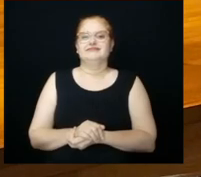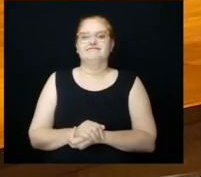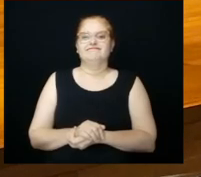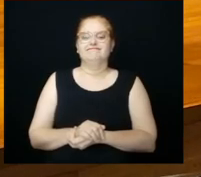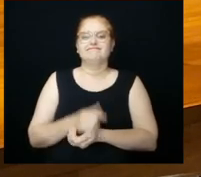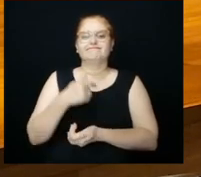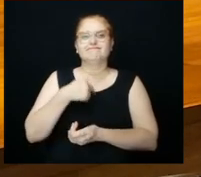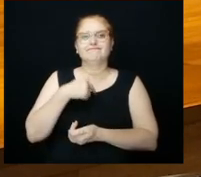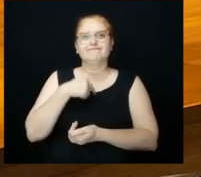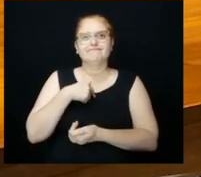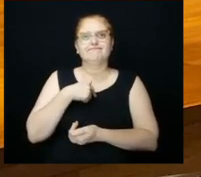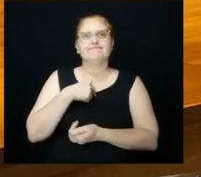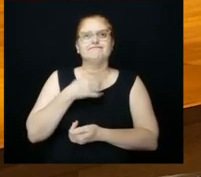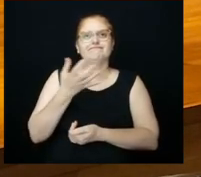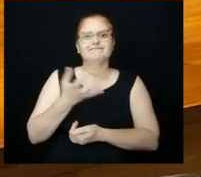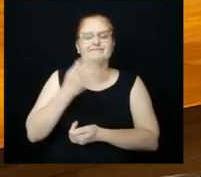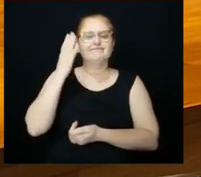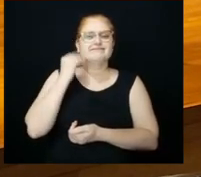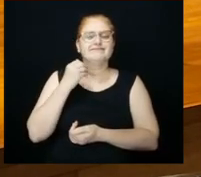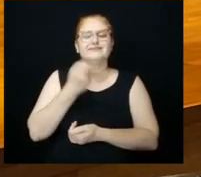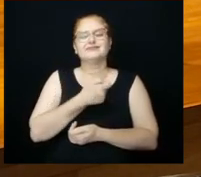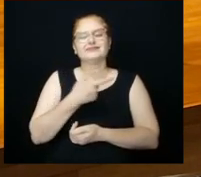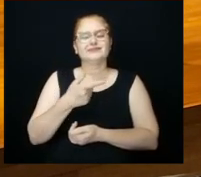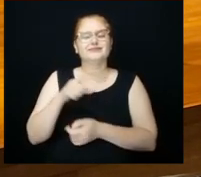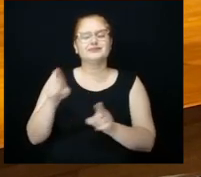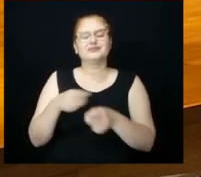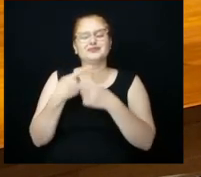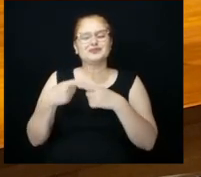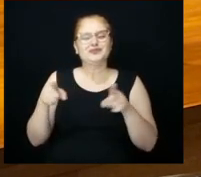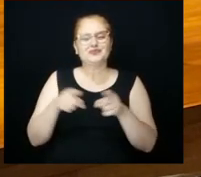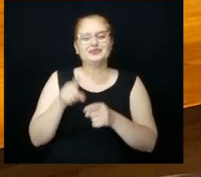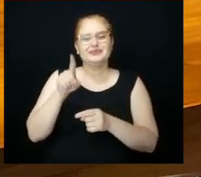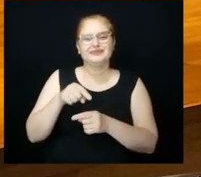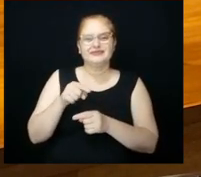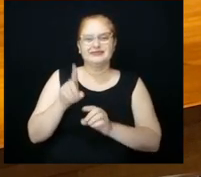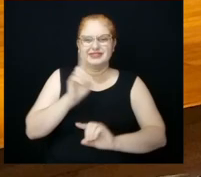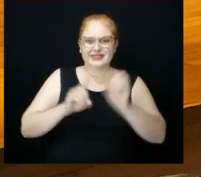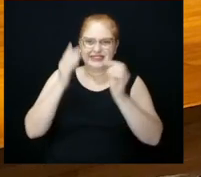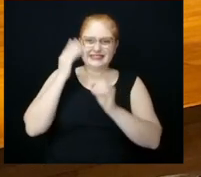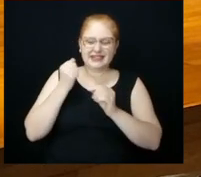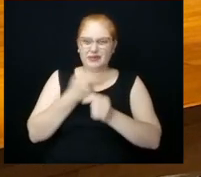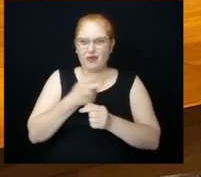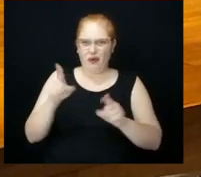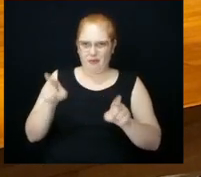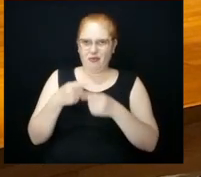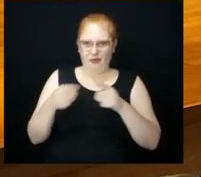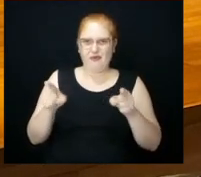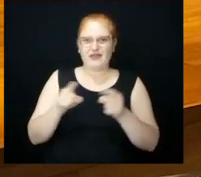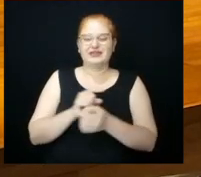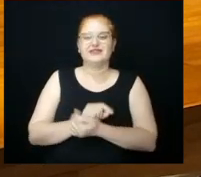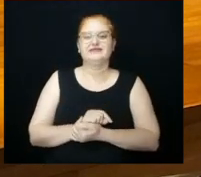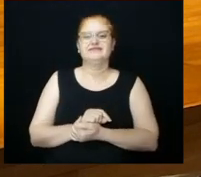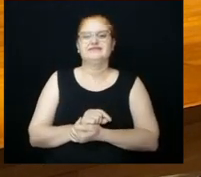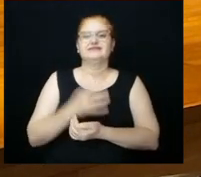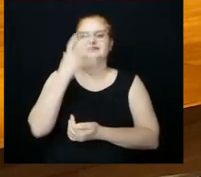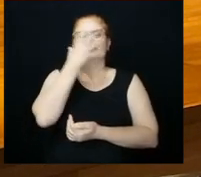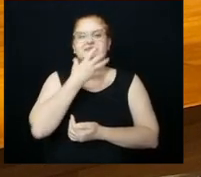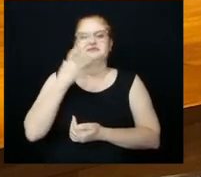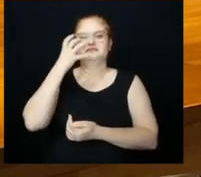Eu ia ver que música era essa do Roberto Carlos, mas acabei não vendo a referência. Alguém sabe qual é?